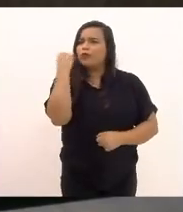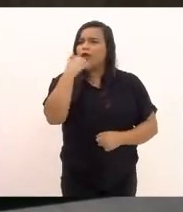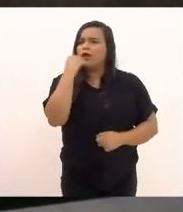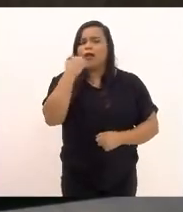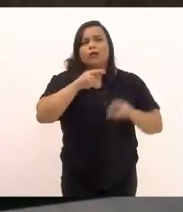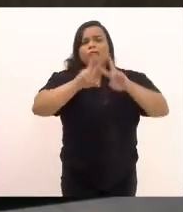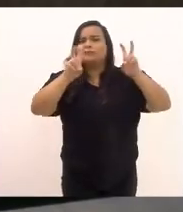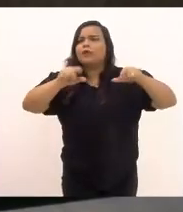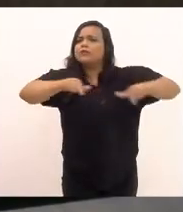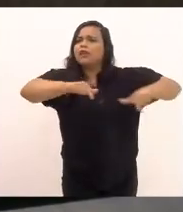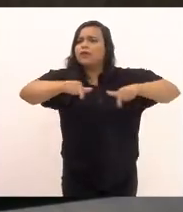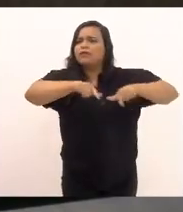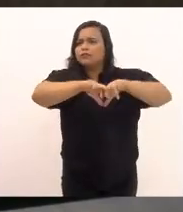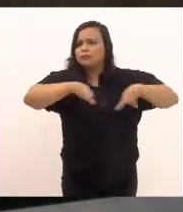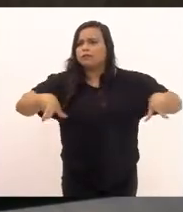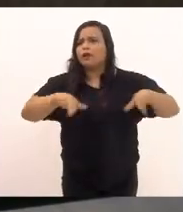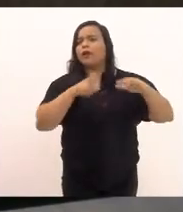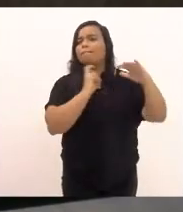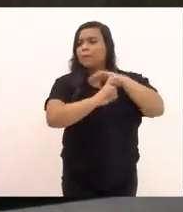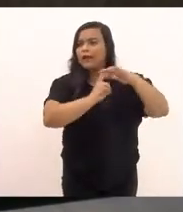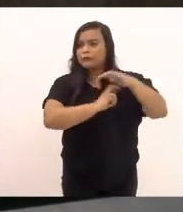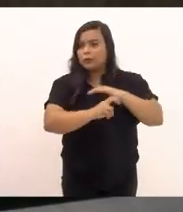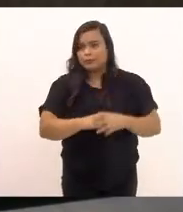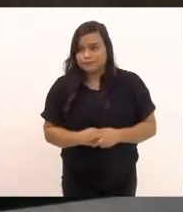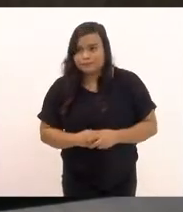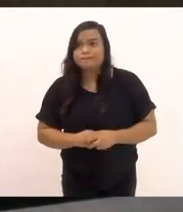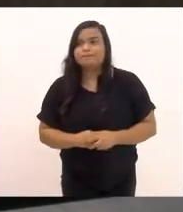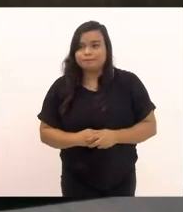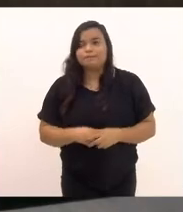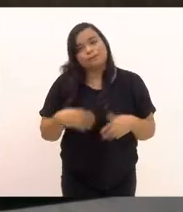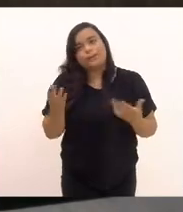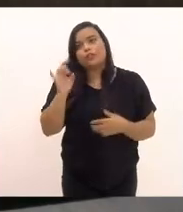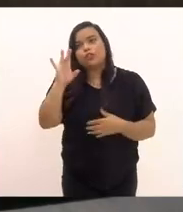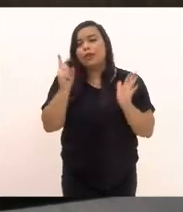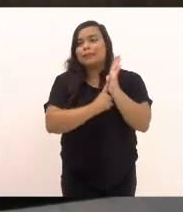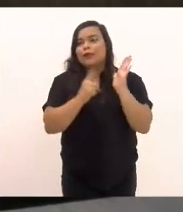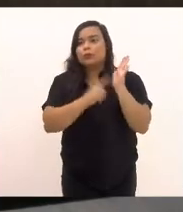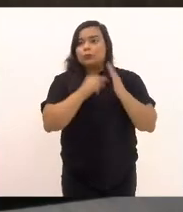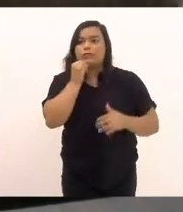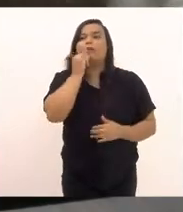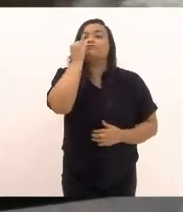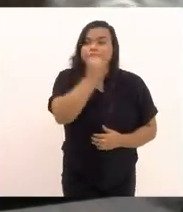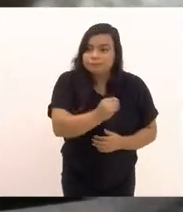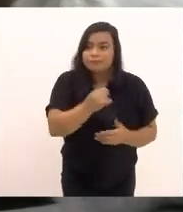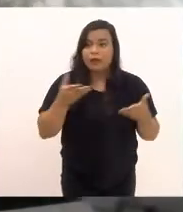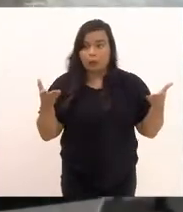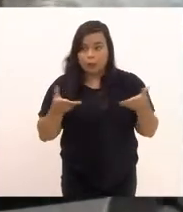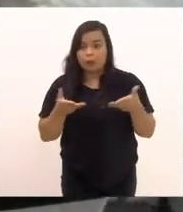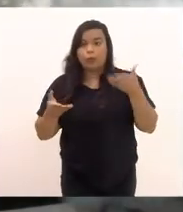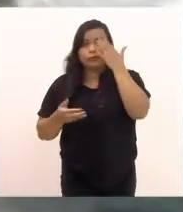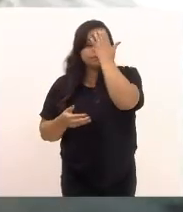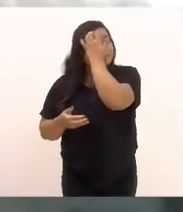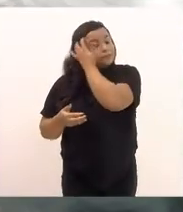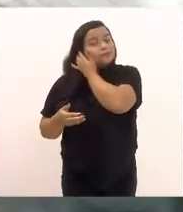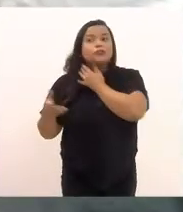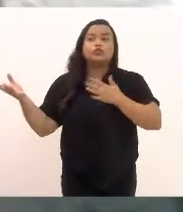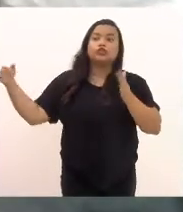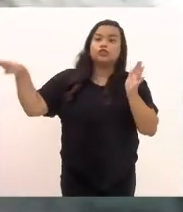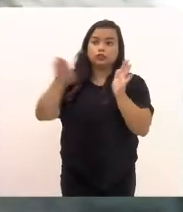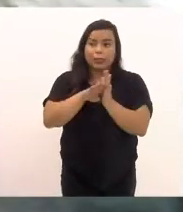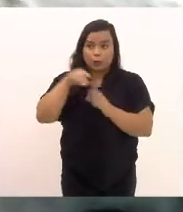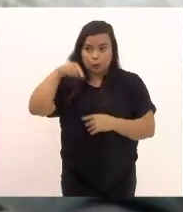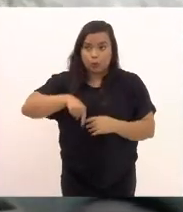serviços metroviários. Então, fica aqui essa denúncia que chegou a nós na Comissão de Trabalho dessa